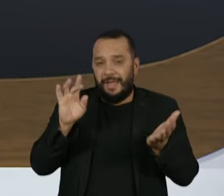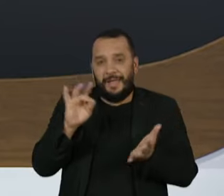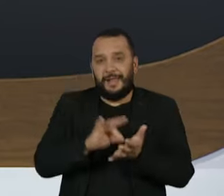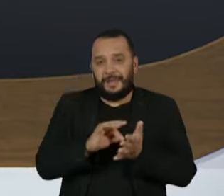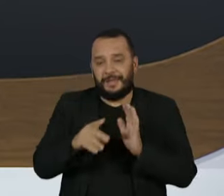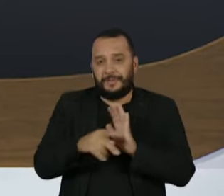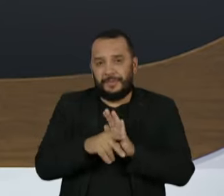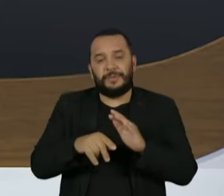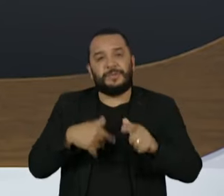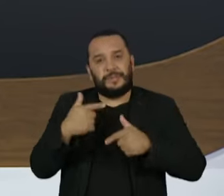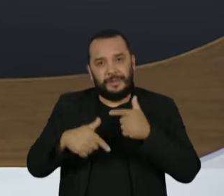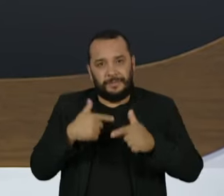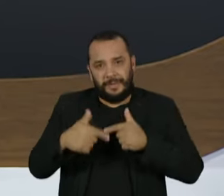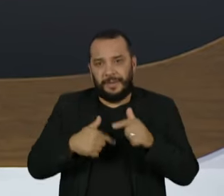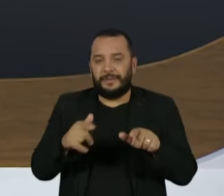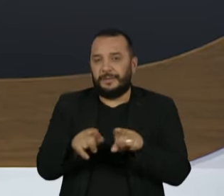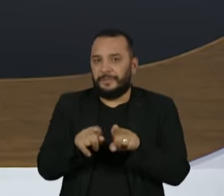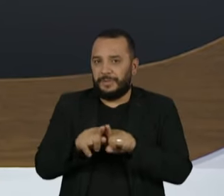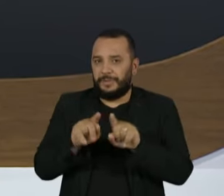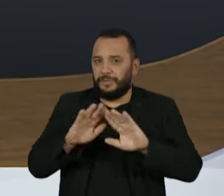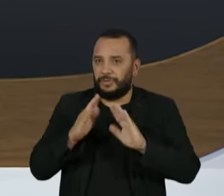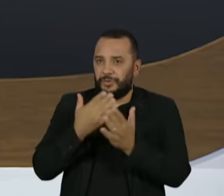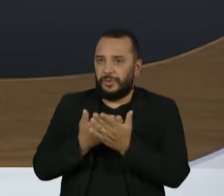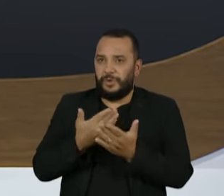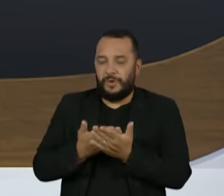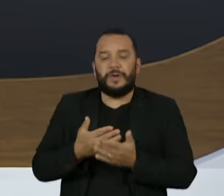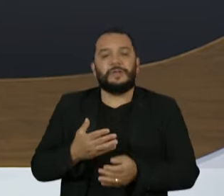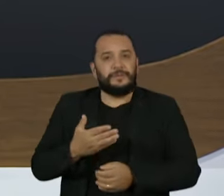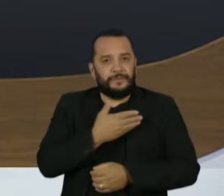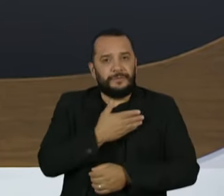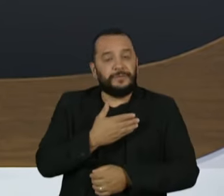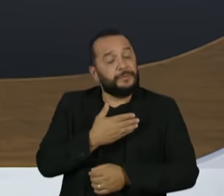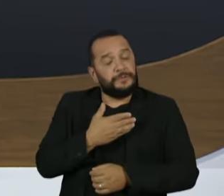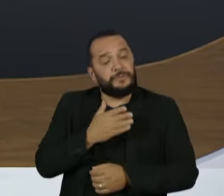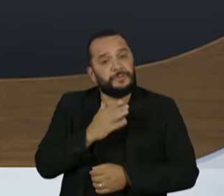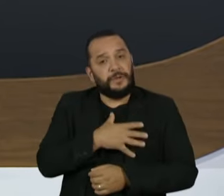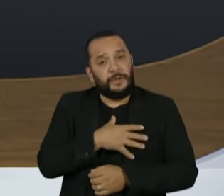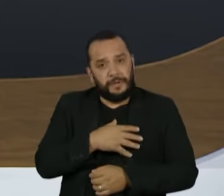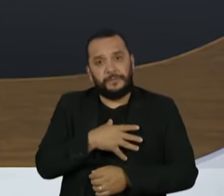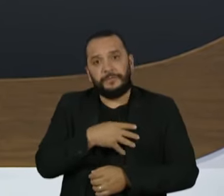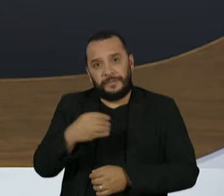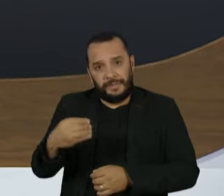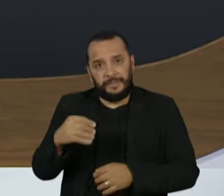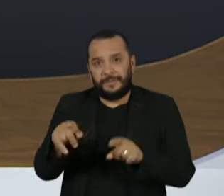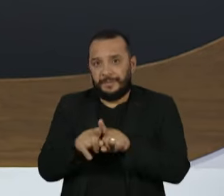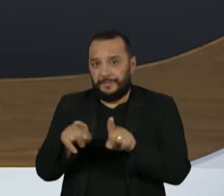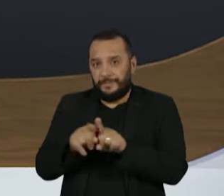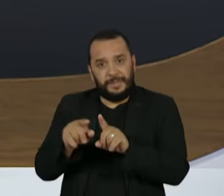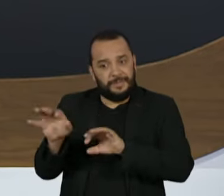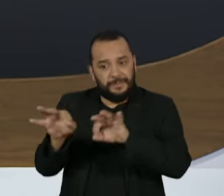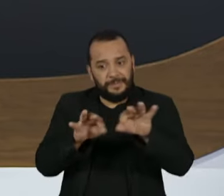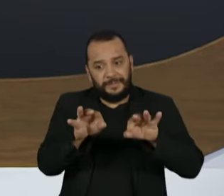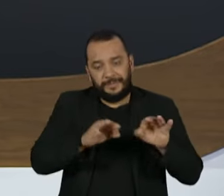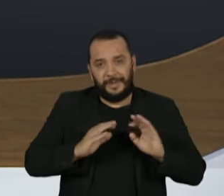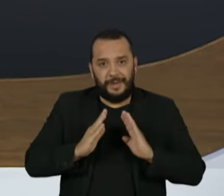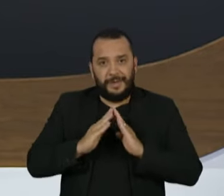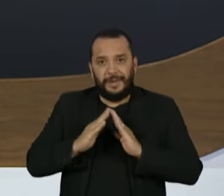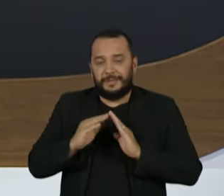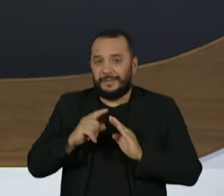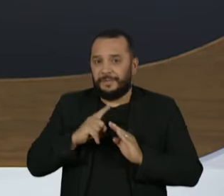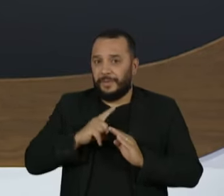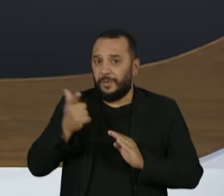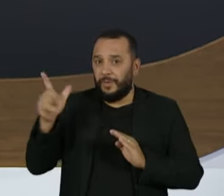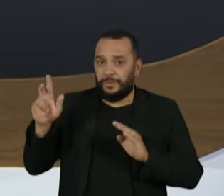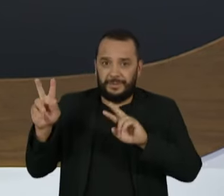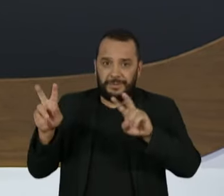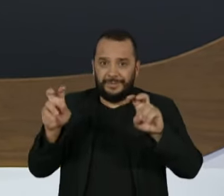trabalho na escola dos nossos filhos na configuração das nossas casas assim como em quase todos os demais temas também